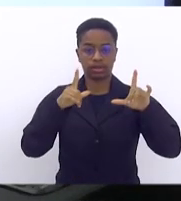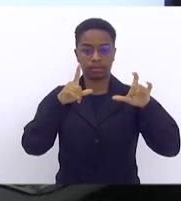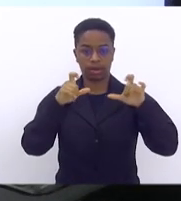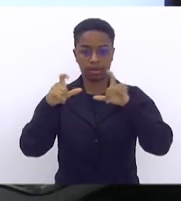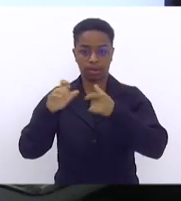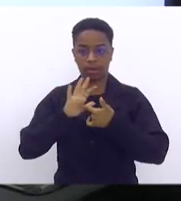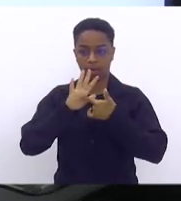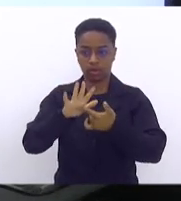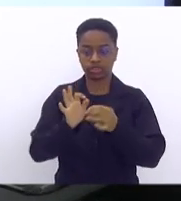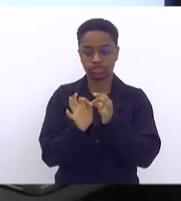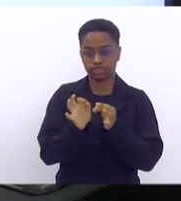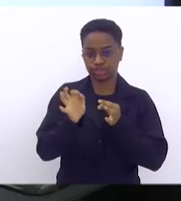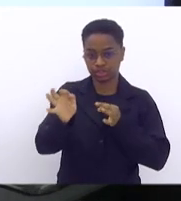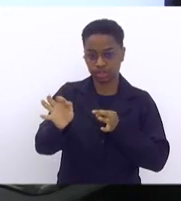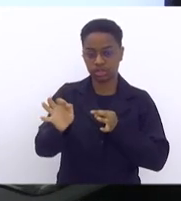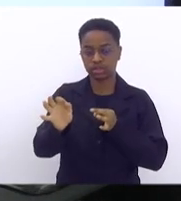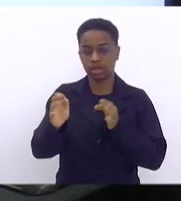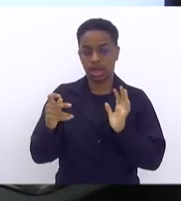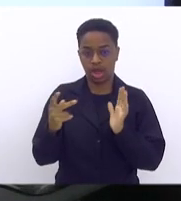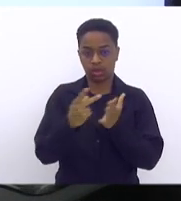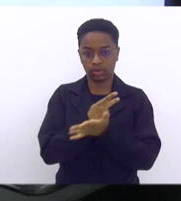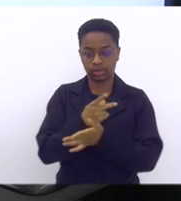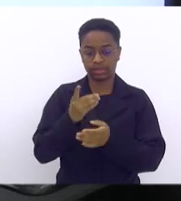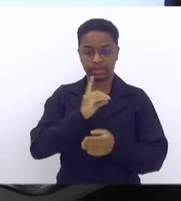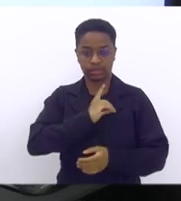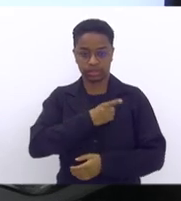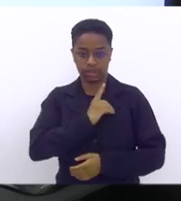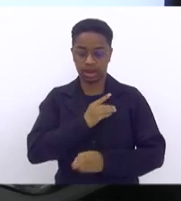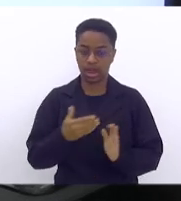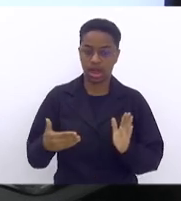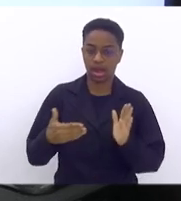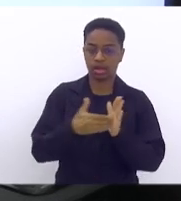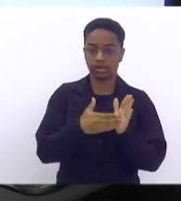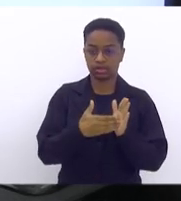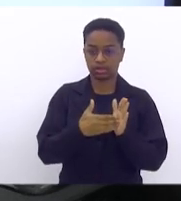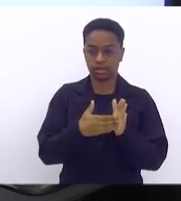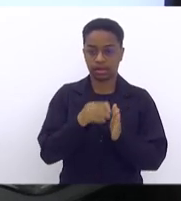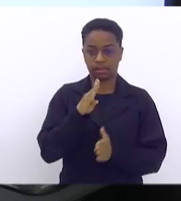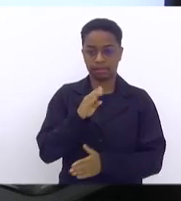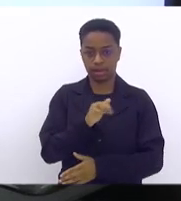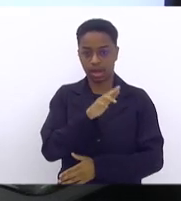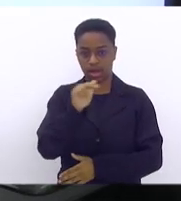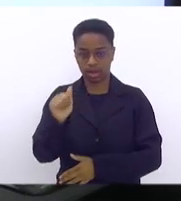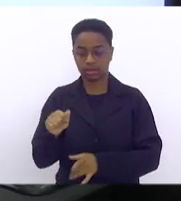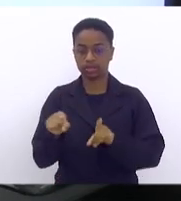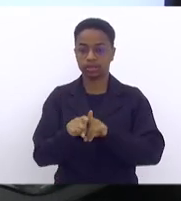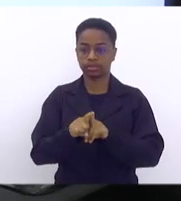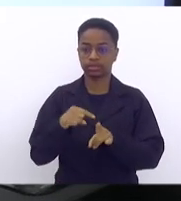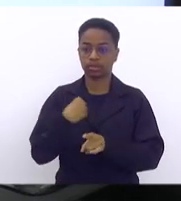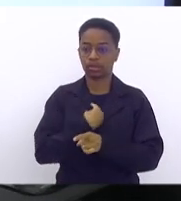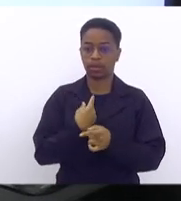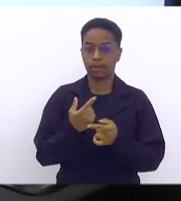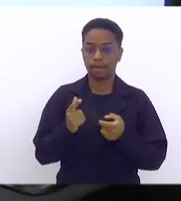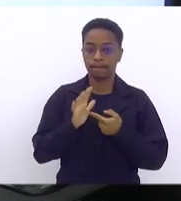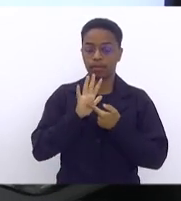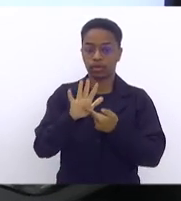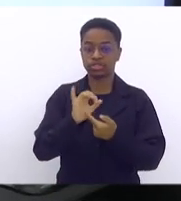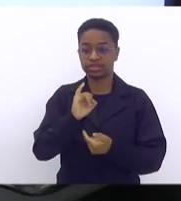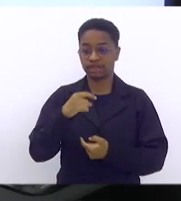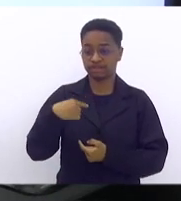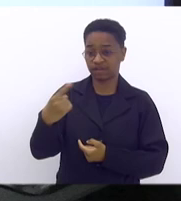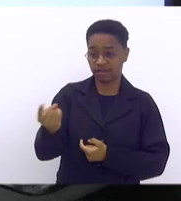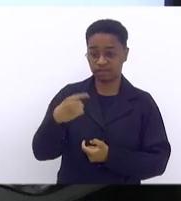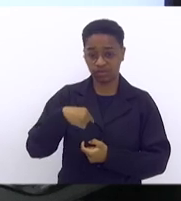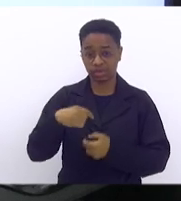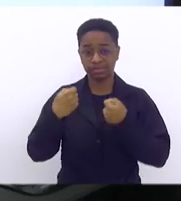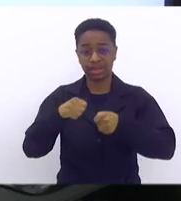a distância que teria acontecido da delegacia até a Barra. A gente mostra que, para ele ir e voltar, seriam mais de 3 horas, o que